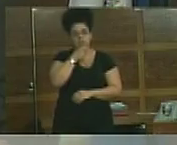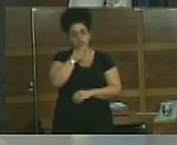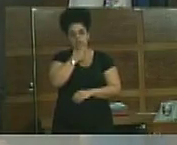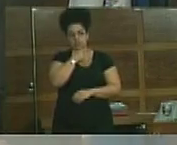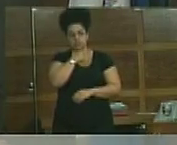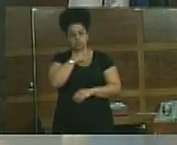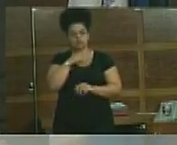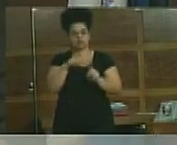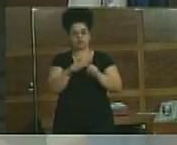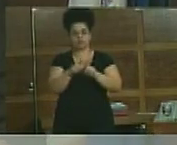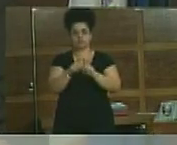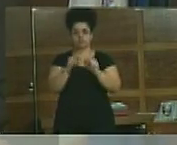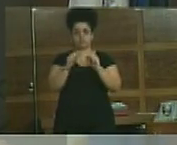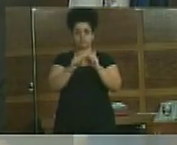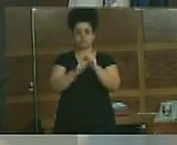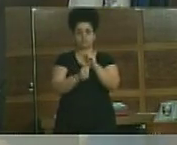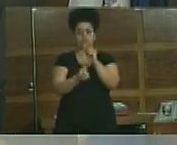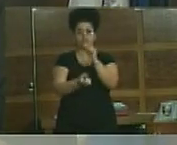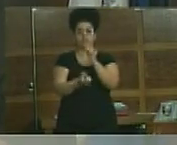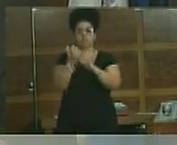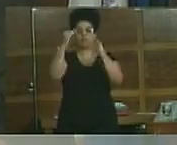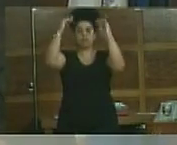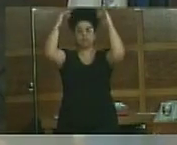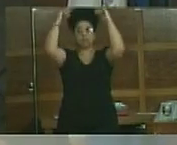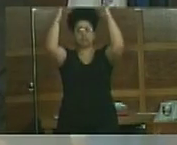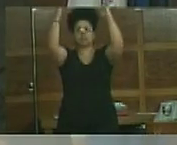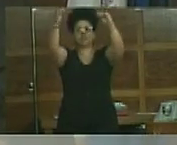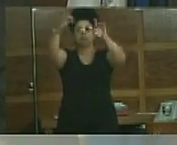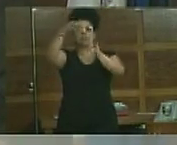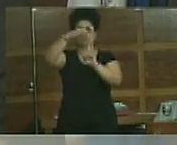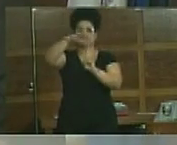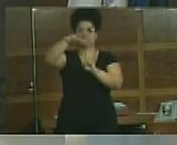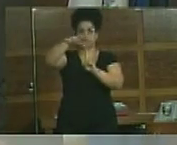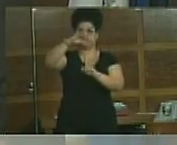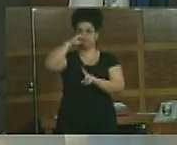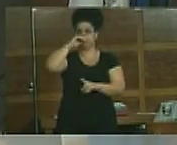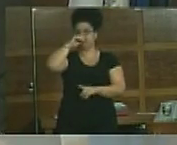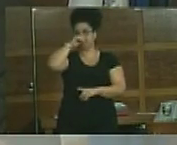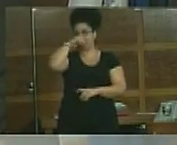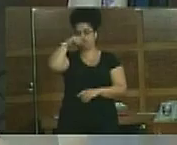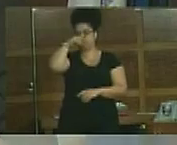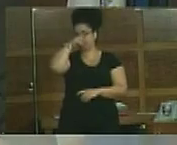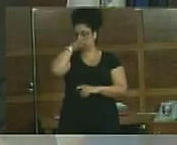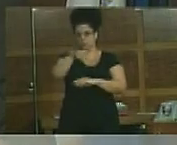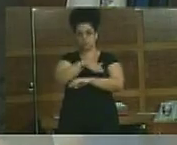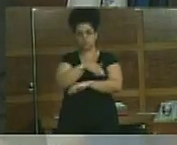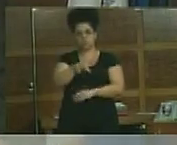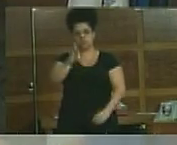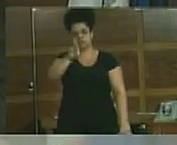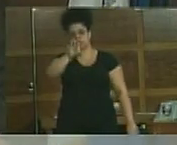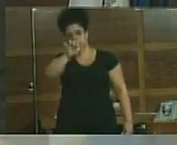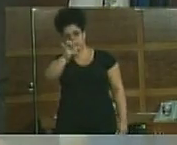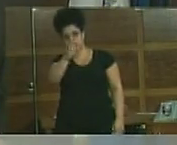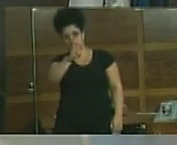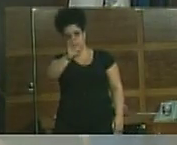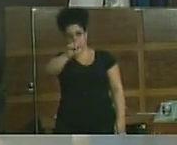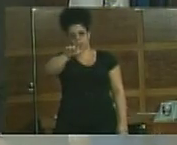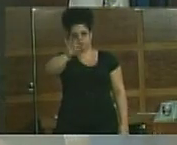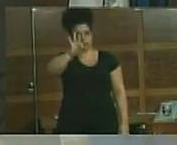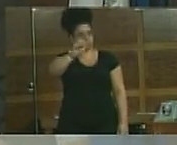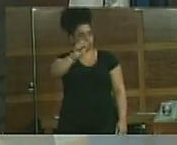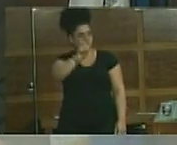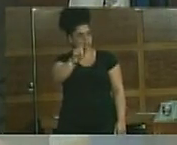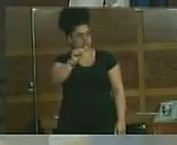indicação é a construção de uma cobertura de abrigo de passageiro ali na rua Rei Baltazar, bairro Nova